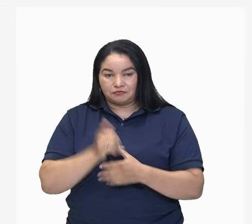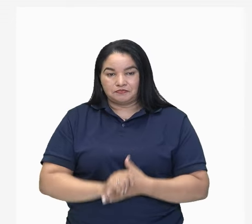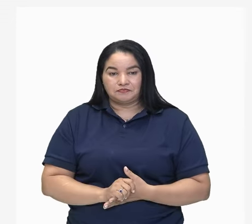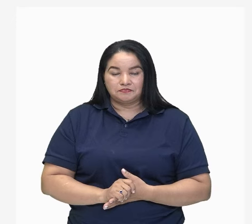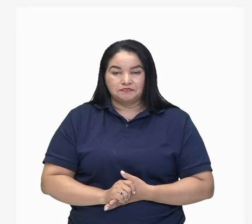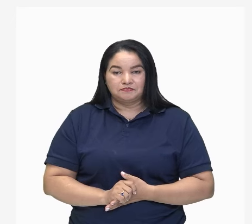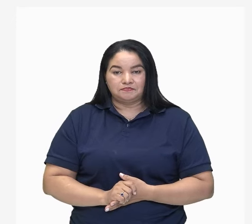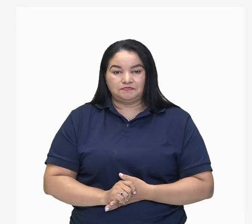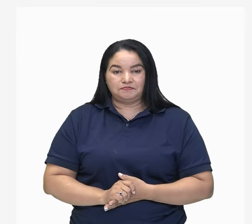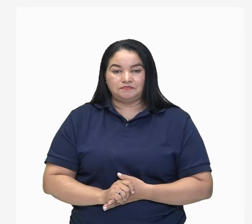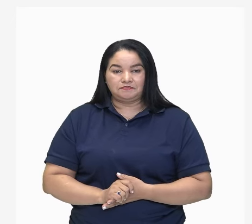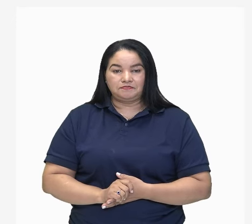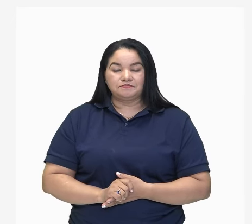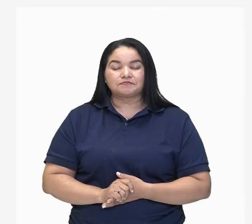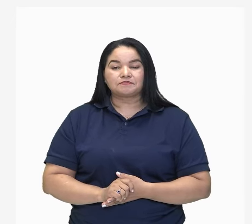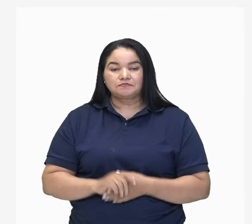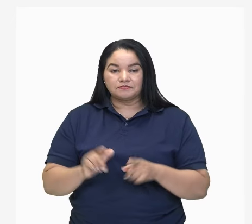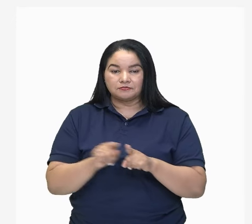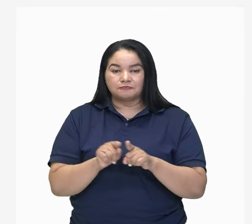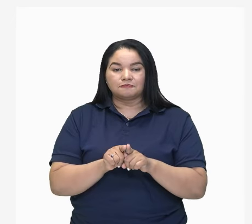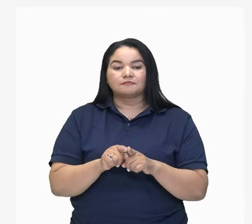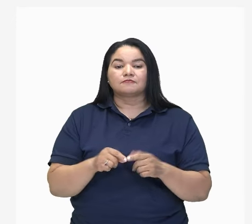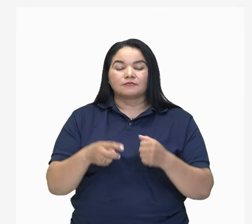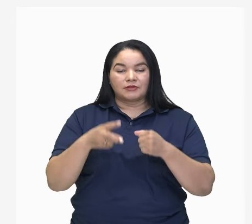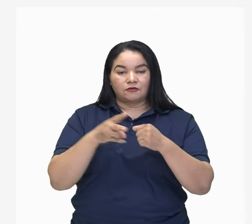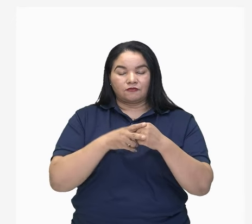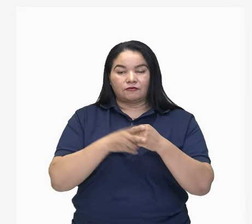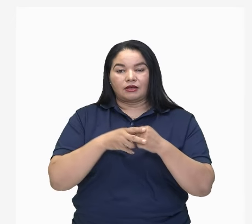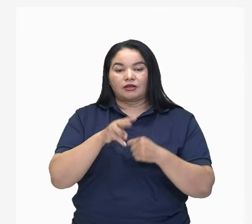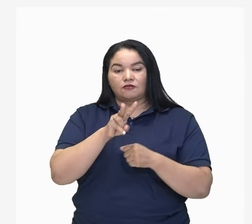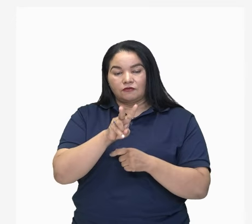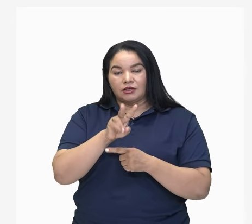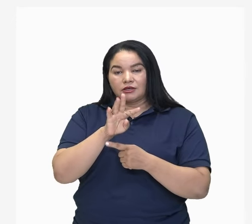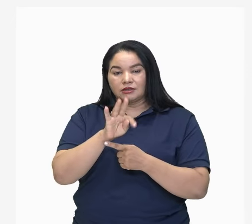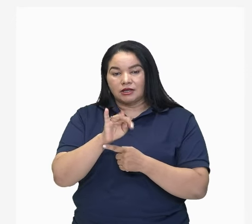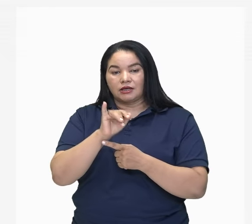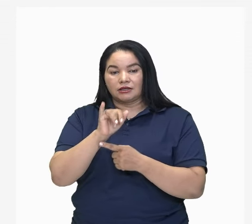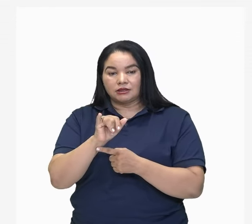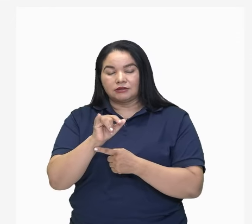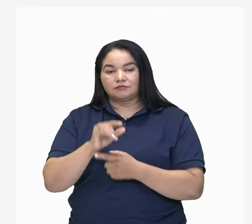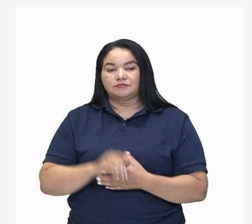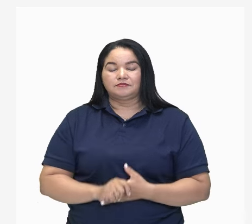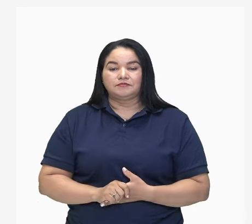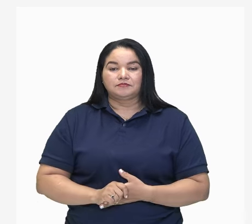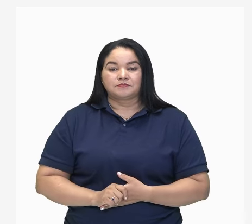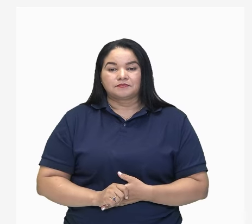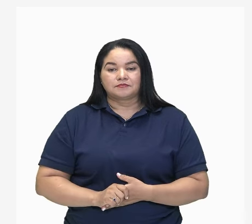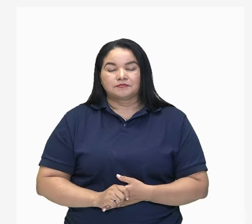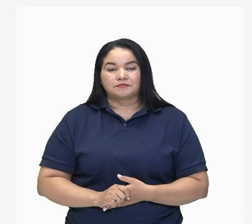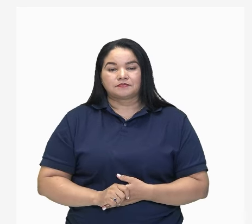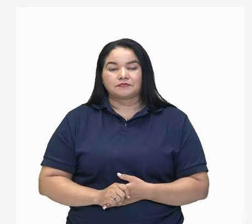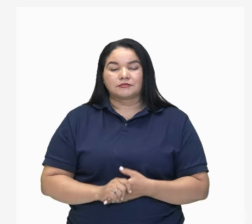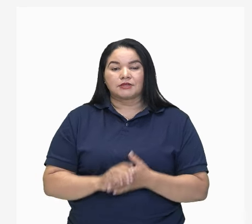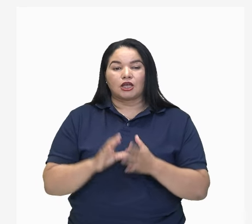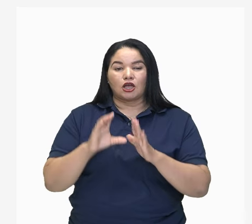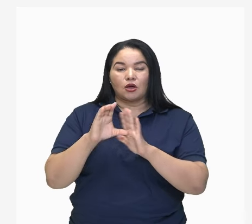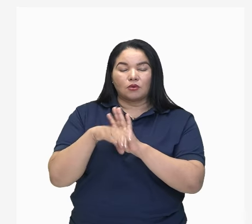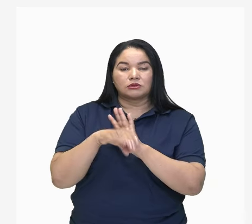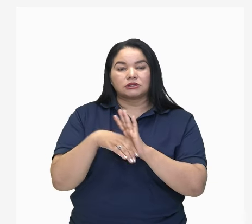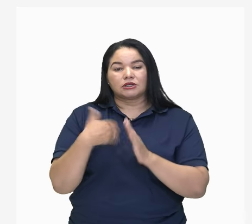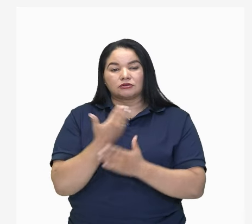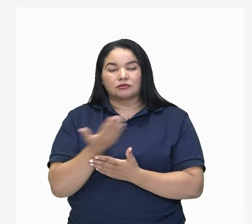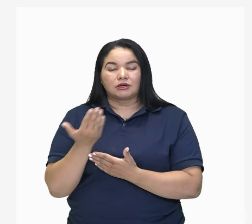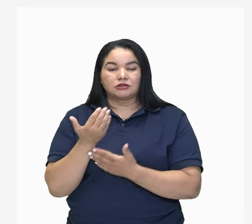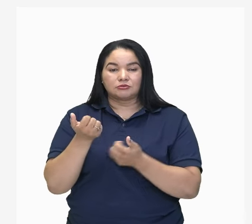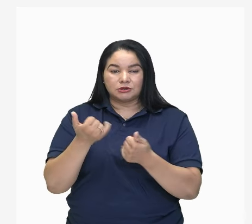dos exemplos de verbo transitivo direto e indireto. Na próxima tela, nós temos, então, conceitualmente a